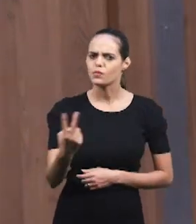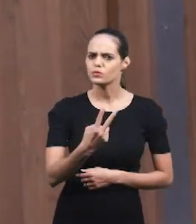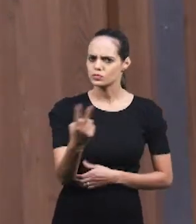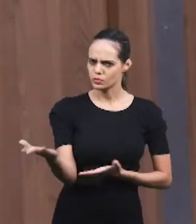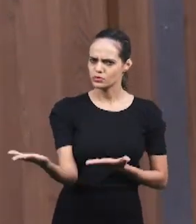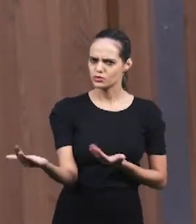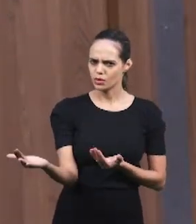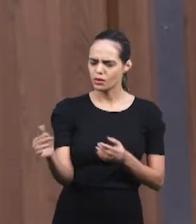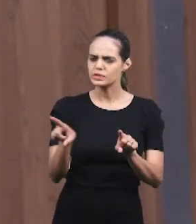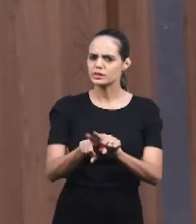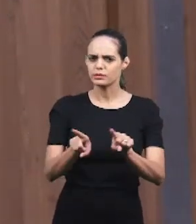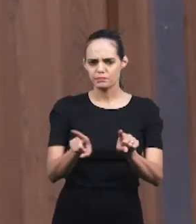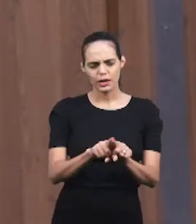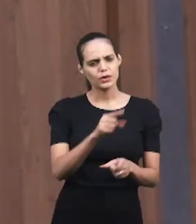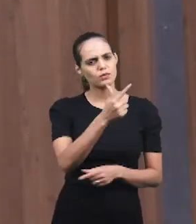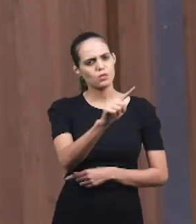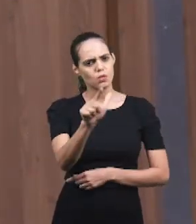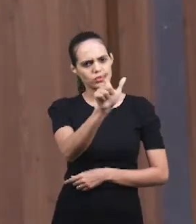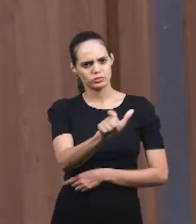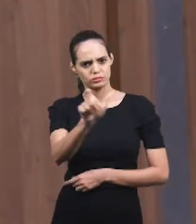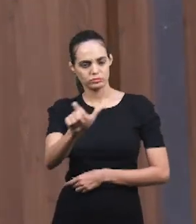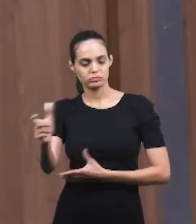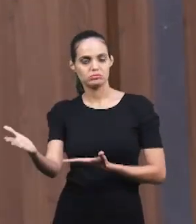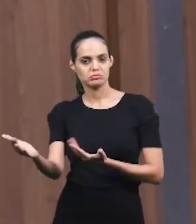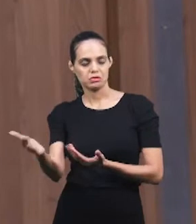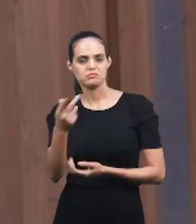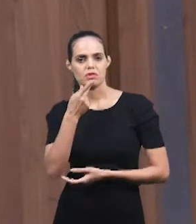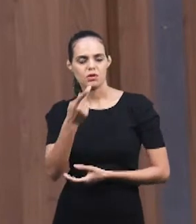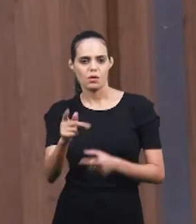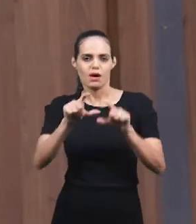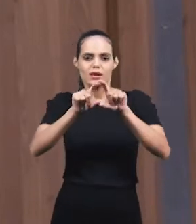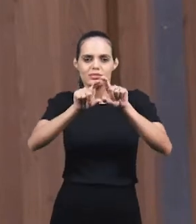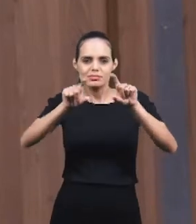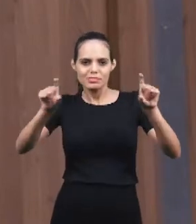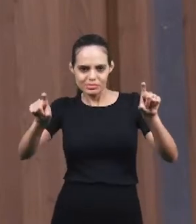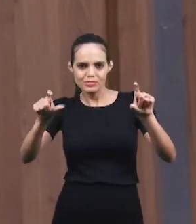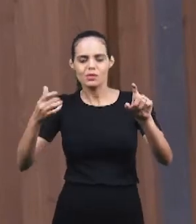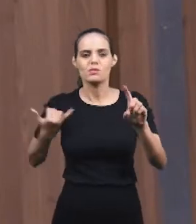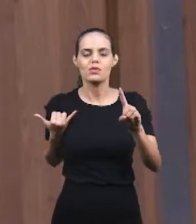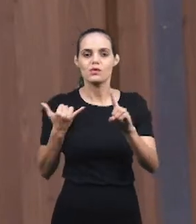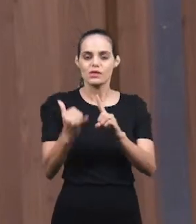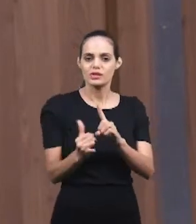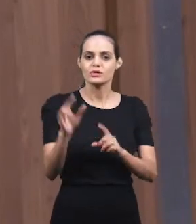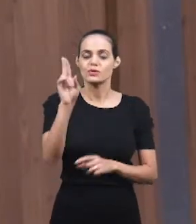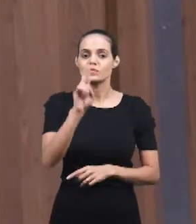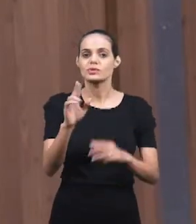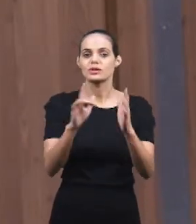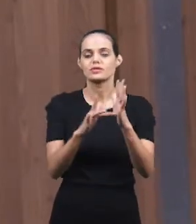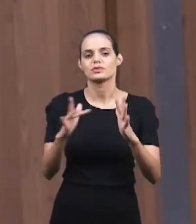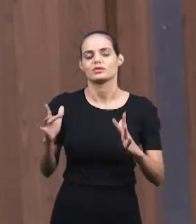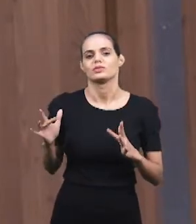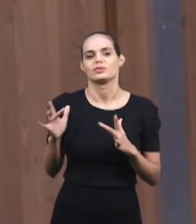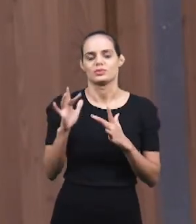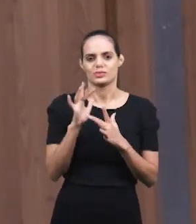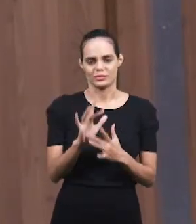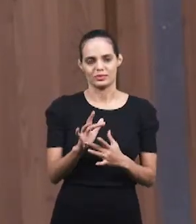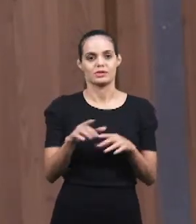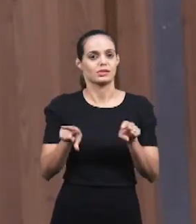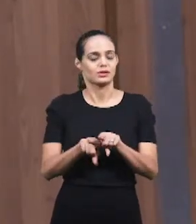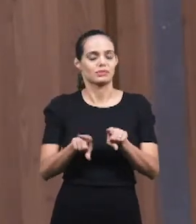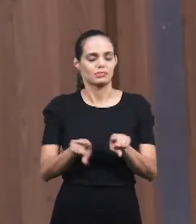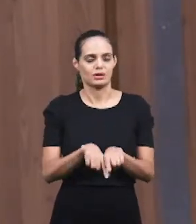afirmar realmente que ali estava a expressão profética usada pelo Senhor Jesus e muito